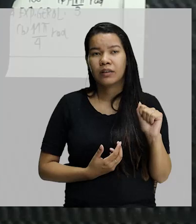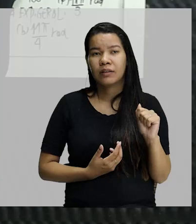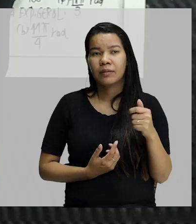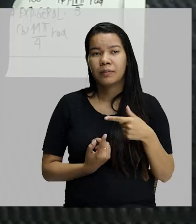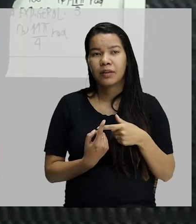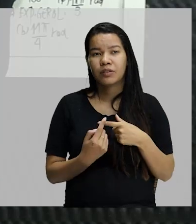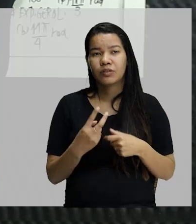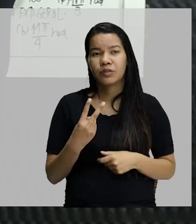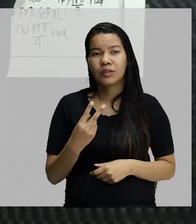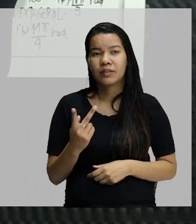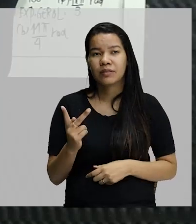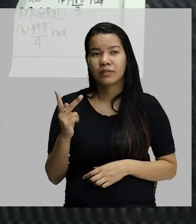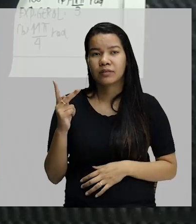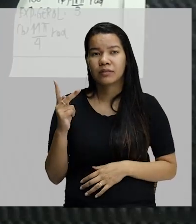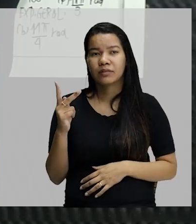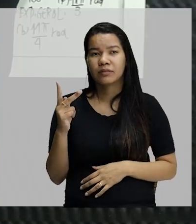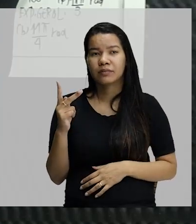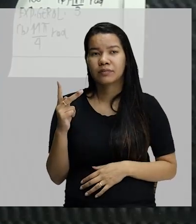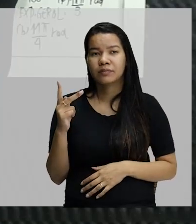2K